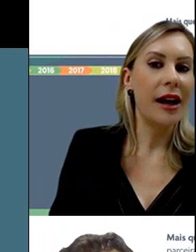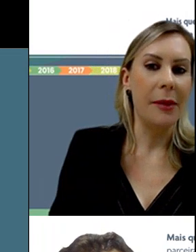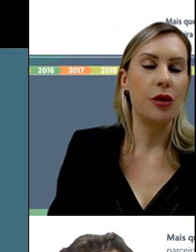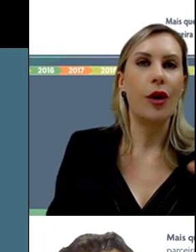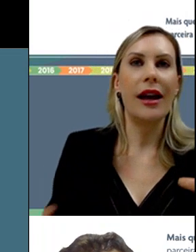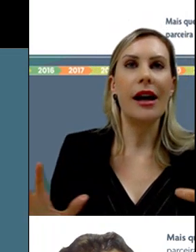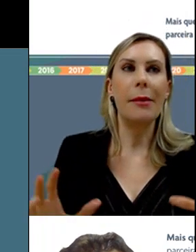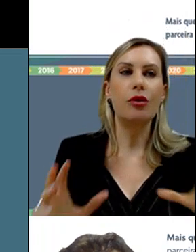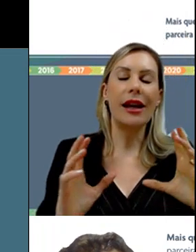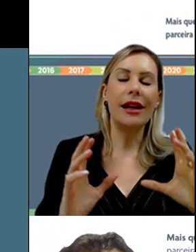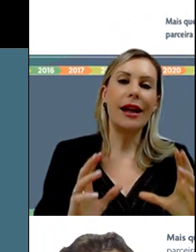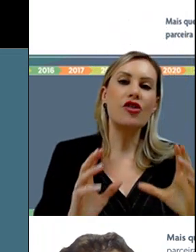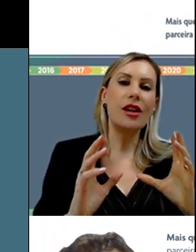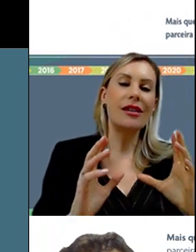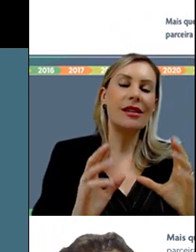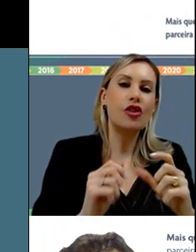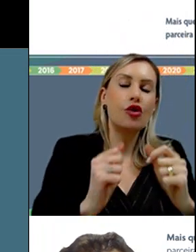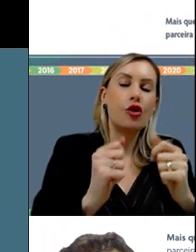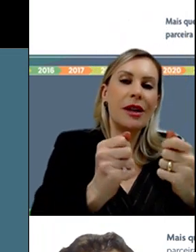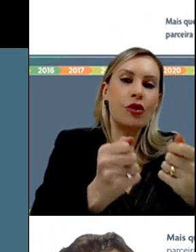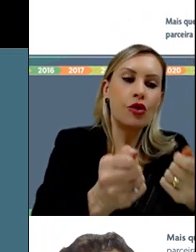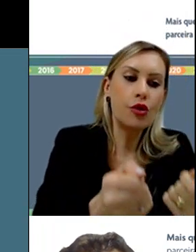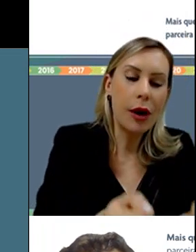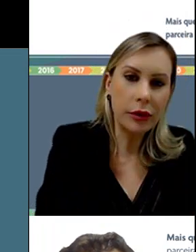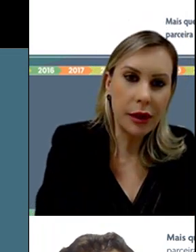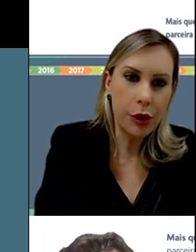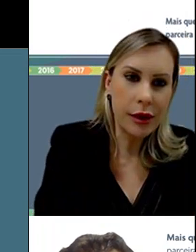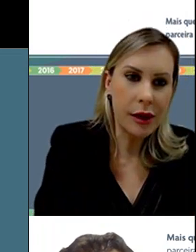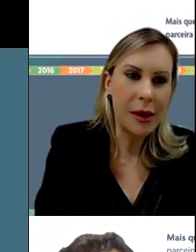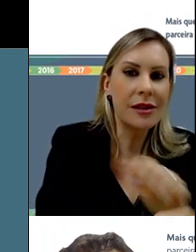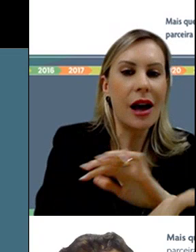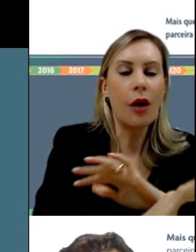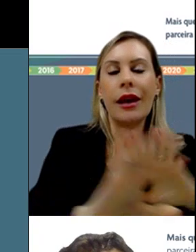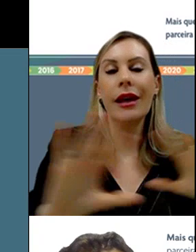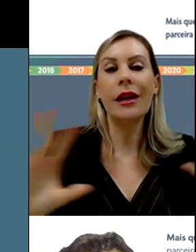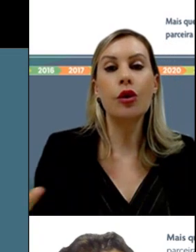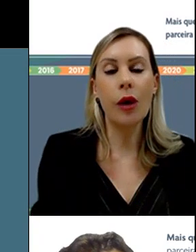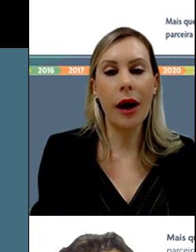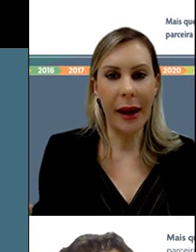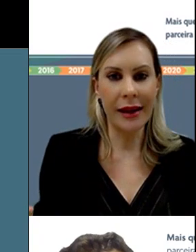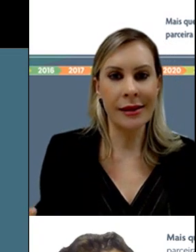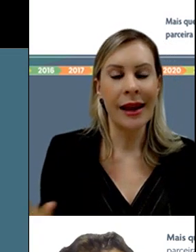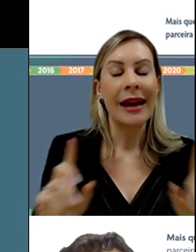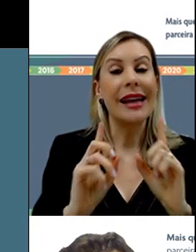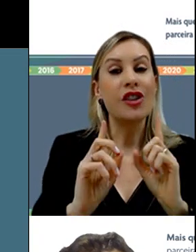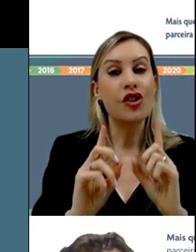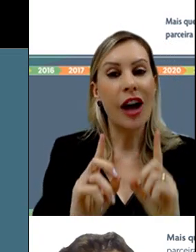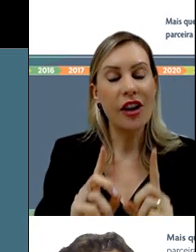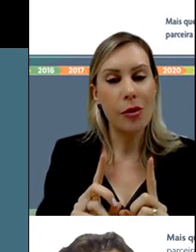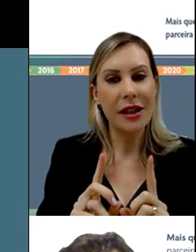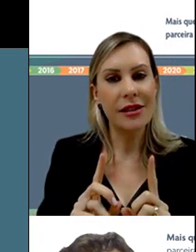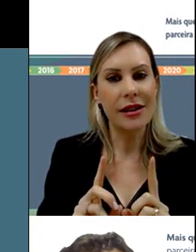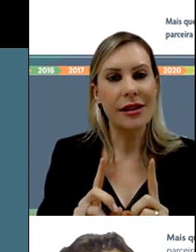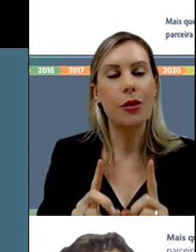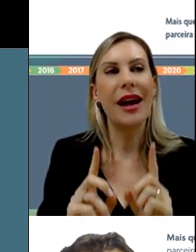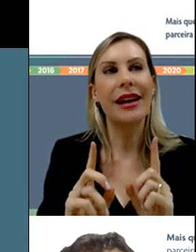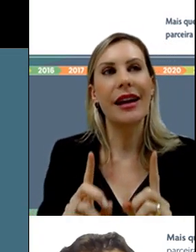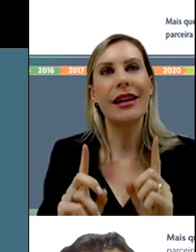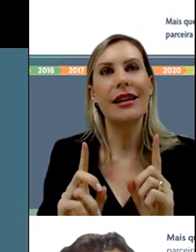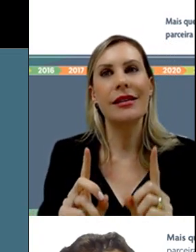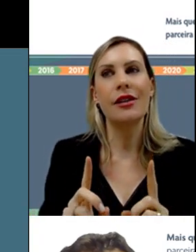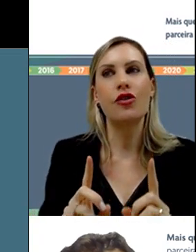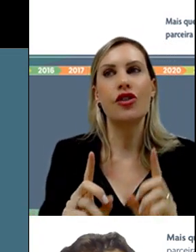falando carregamento. Carregamento é aquela taxa que incide sobre a sua contribuição mensal e nunca mais. Taxa de